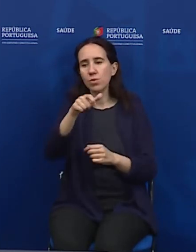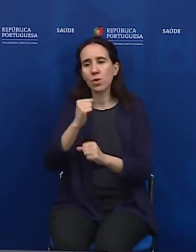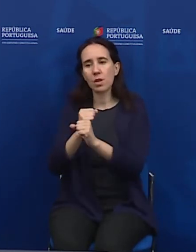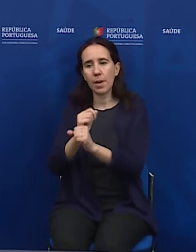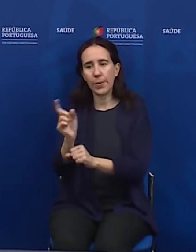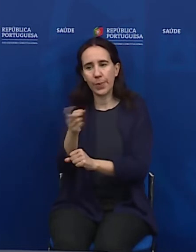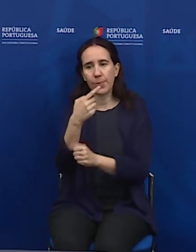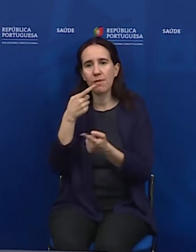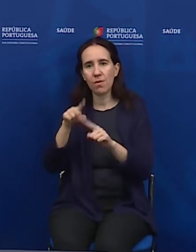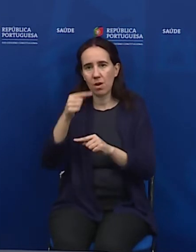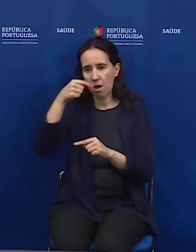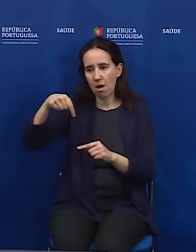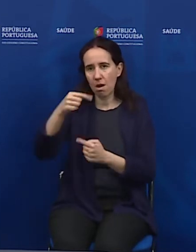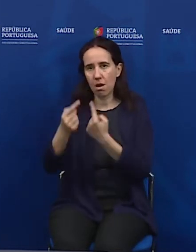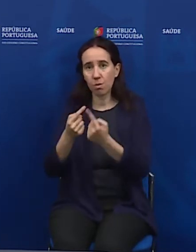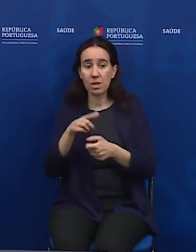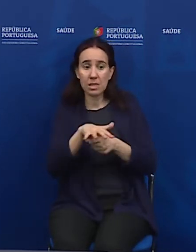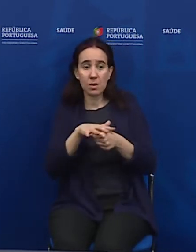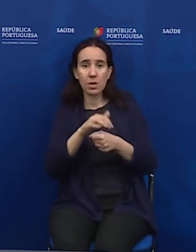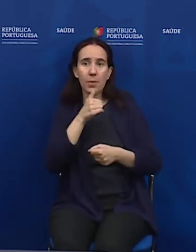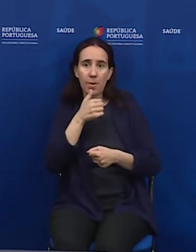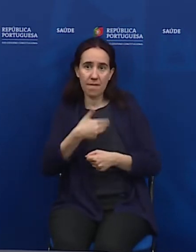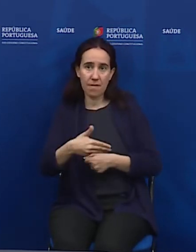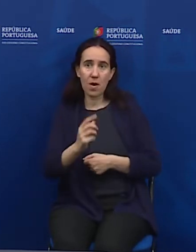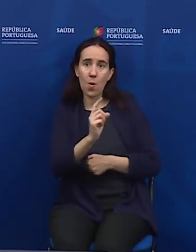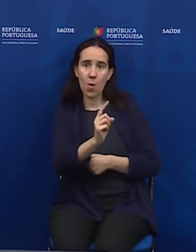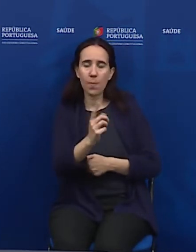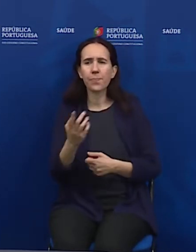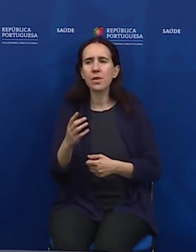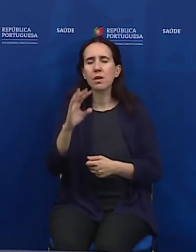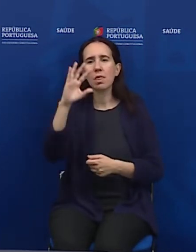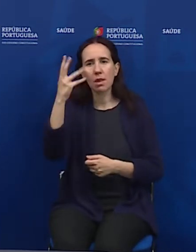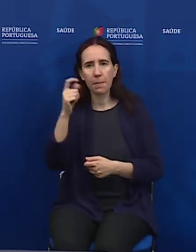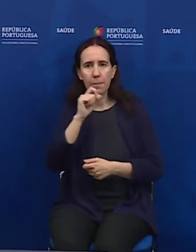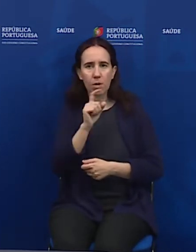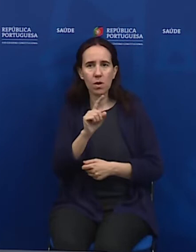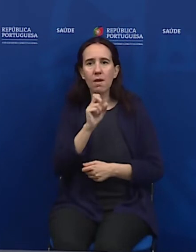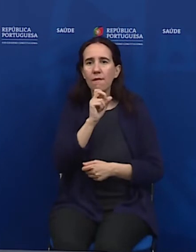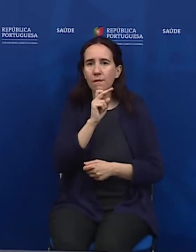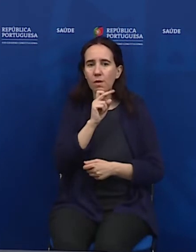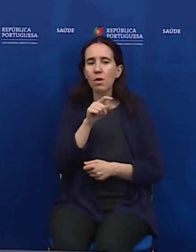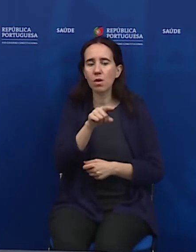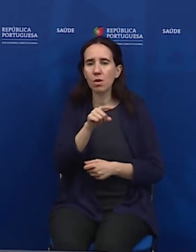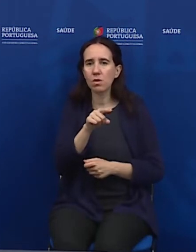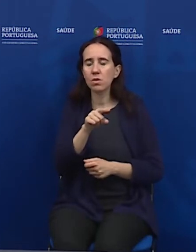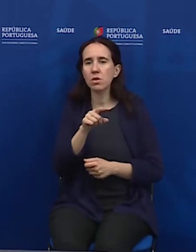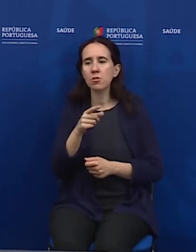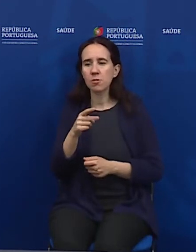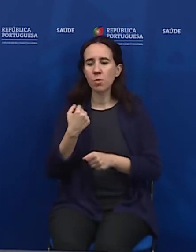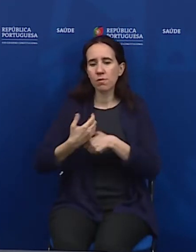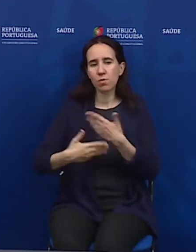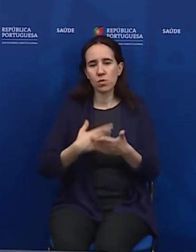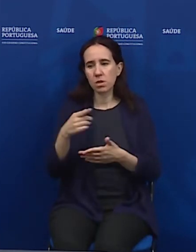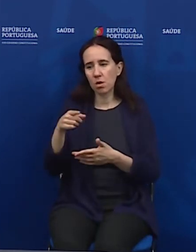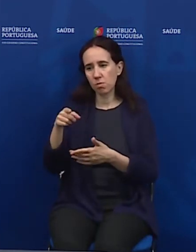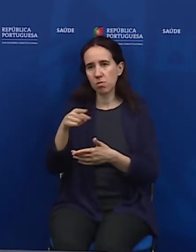trabalho, essa situação vai colocar-se. Se podem ou não os avós voltar a essa função de